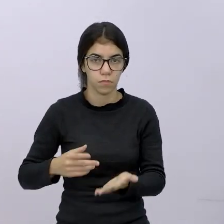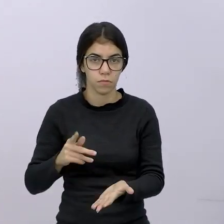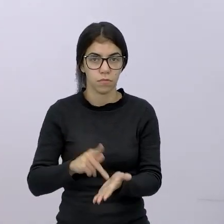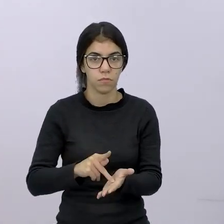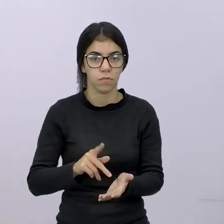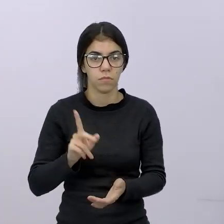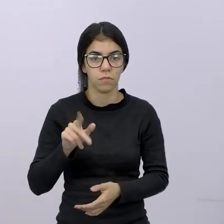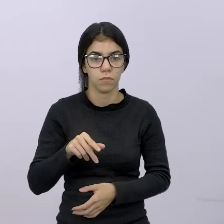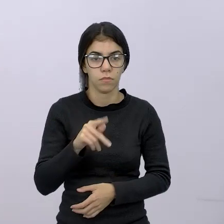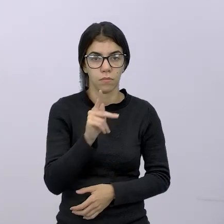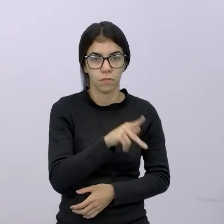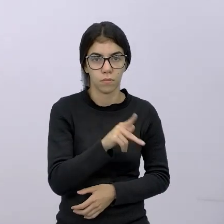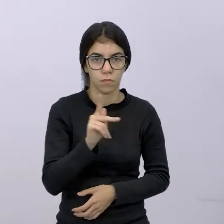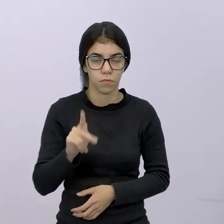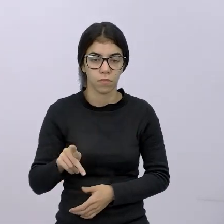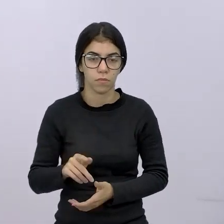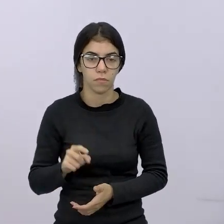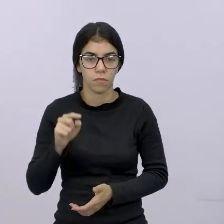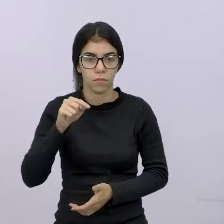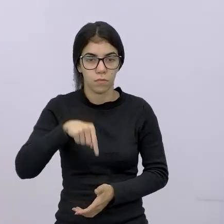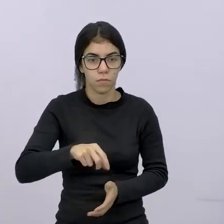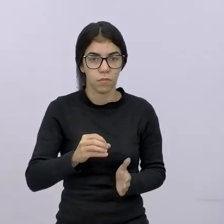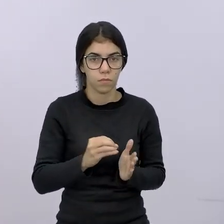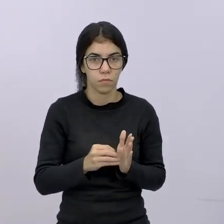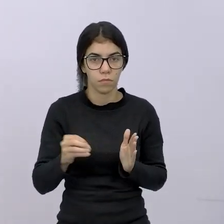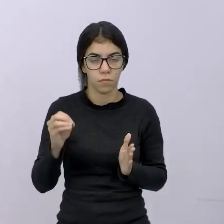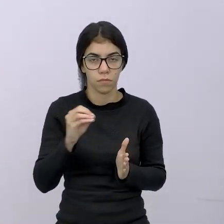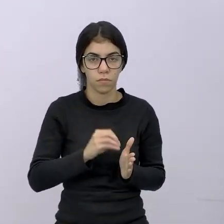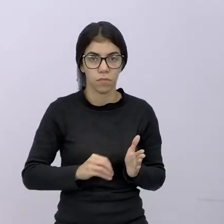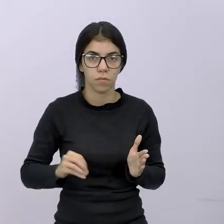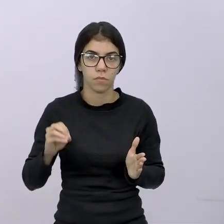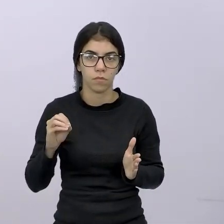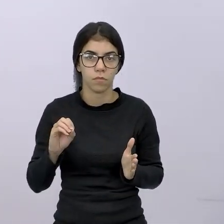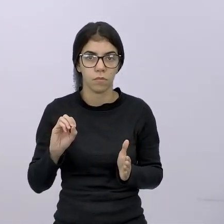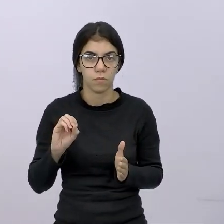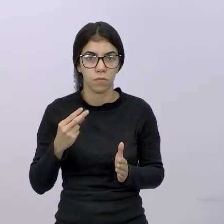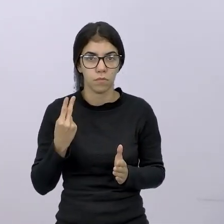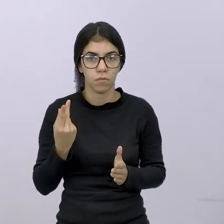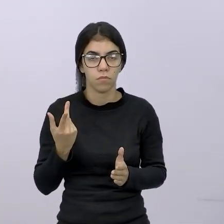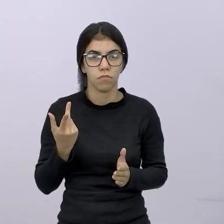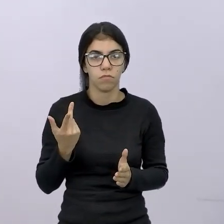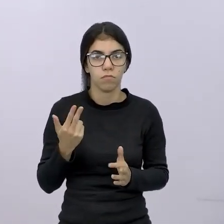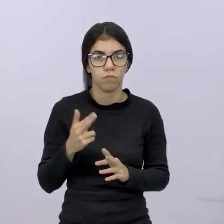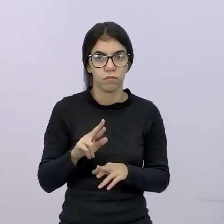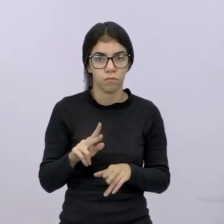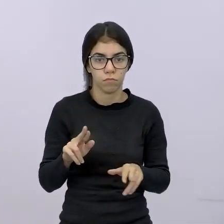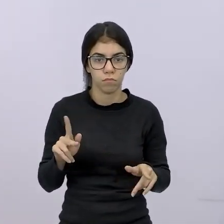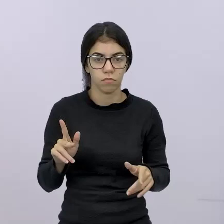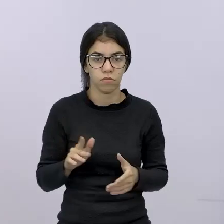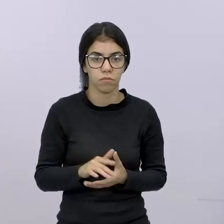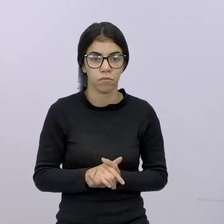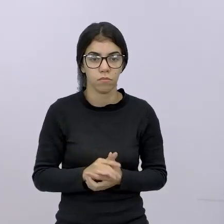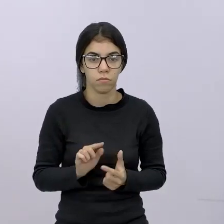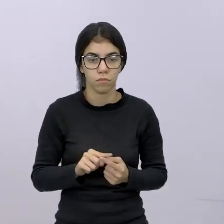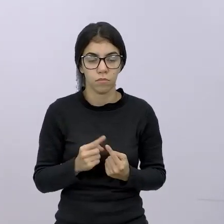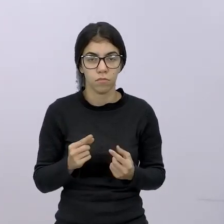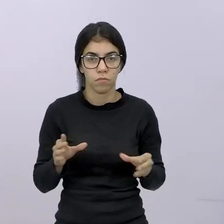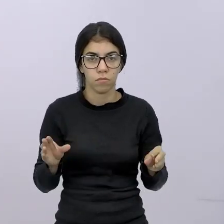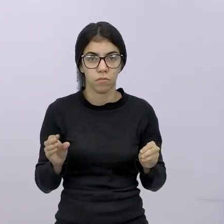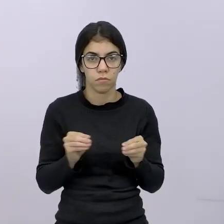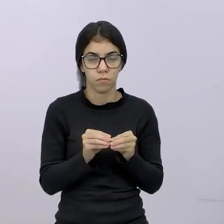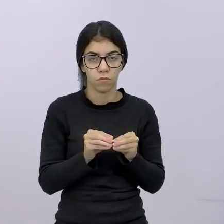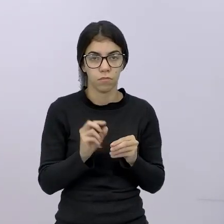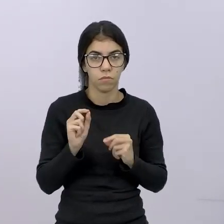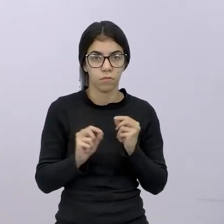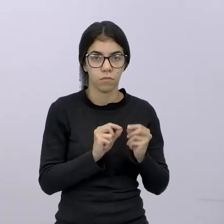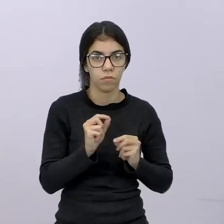um professor aqui do Centro de Mídias ou qualquer outra coisa, né? Mas resumindo, então,